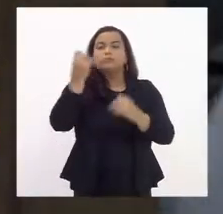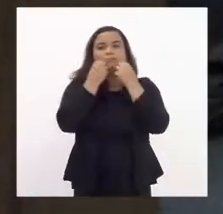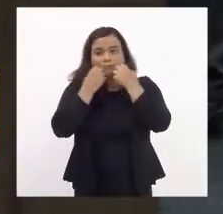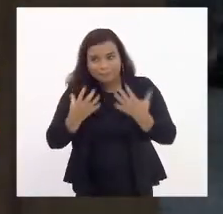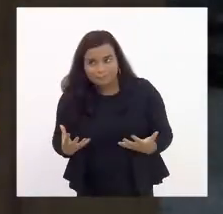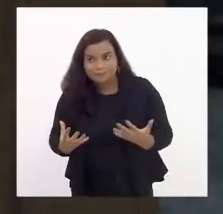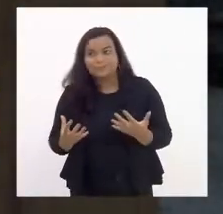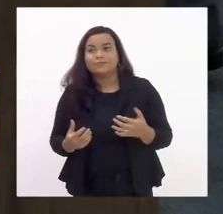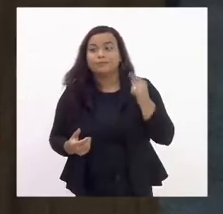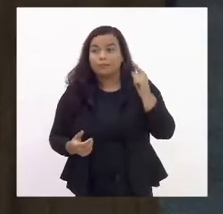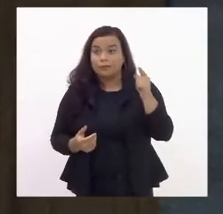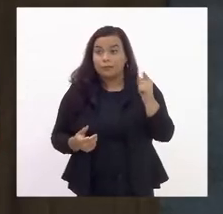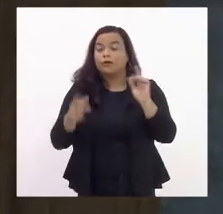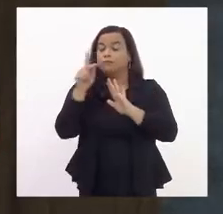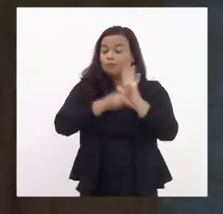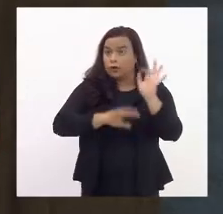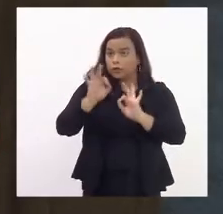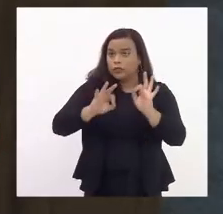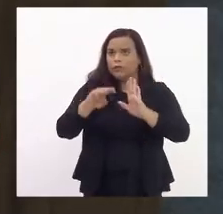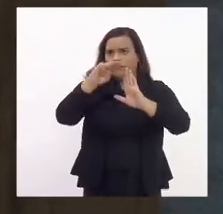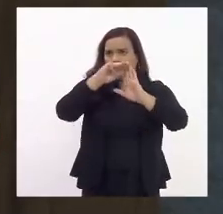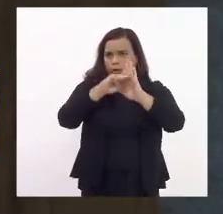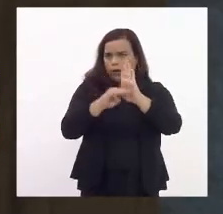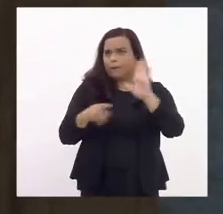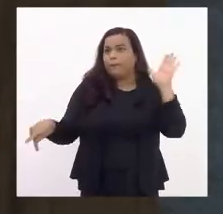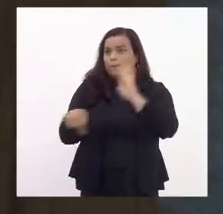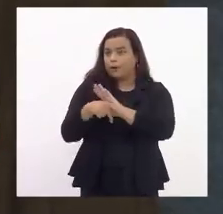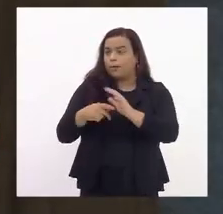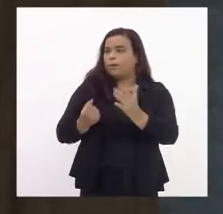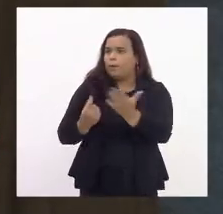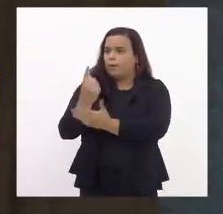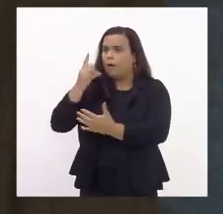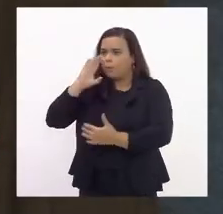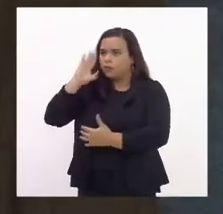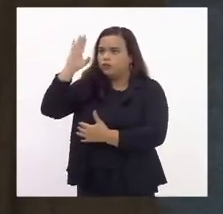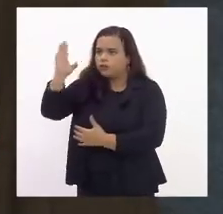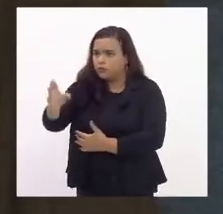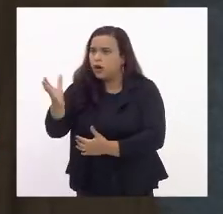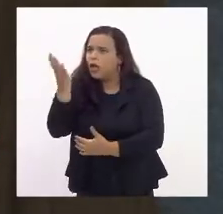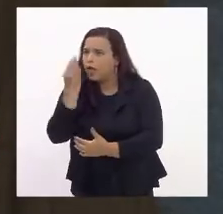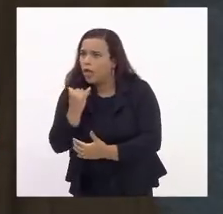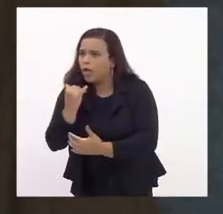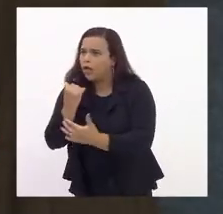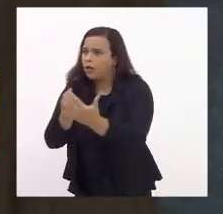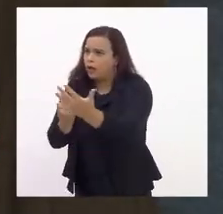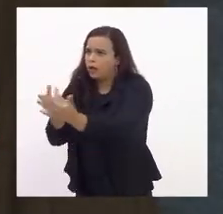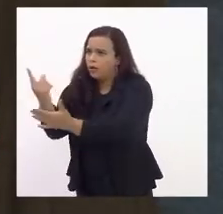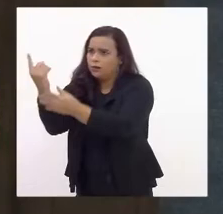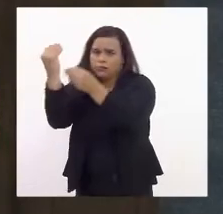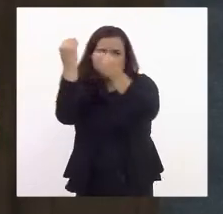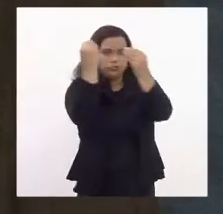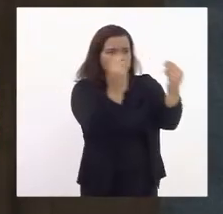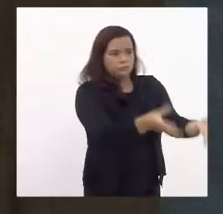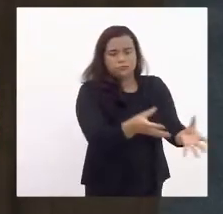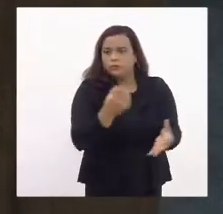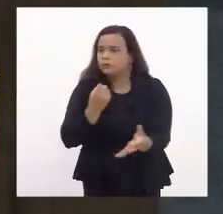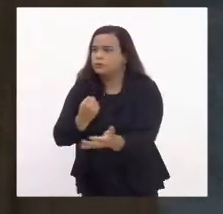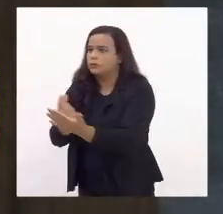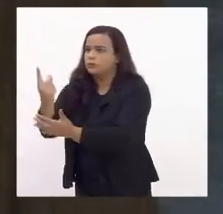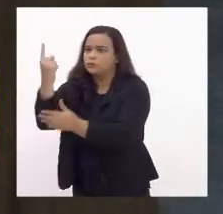Então, esse projeto, esse programa de compra direta dos alimentos e a doação